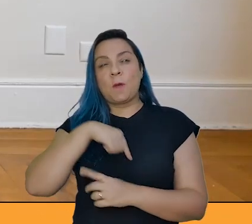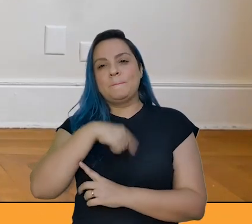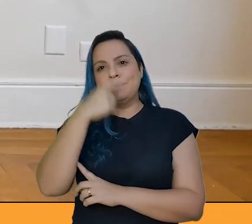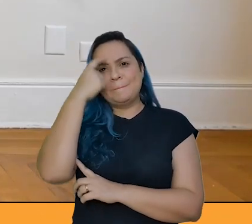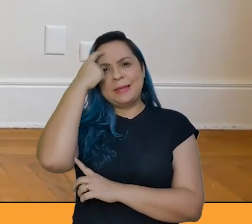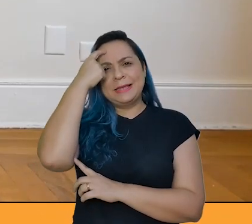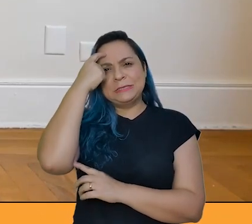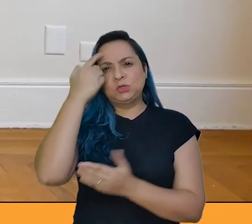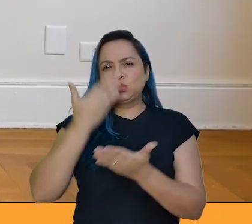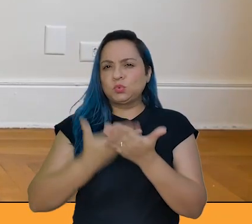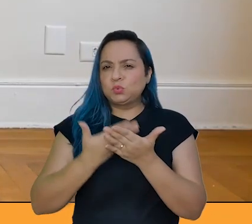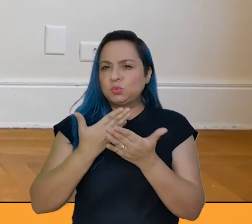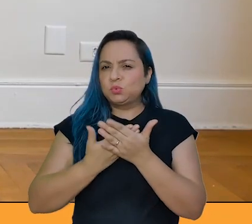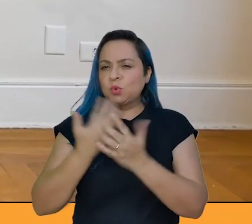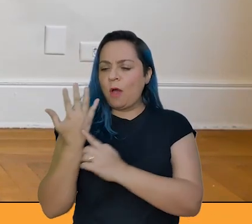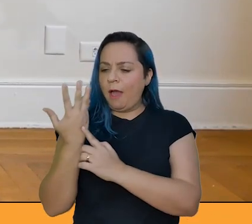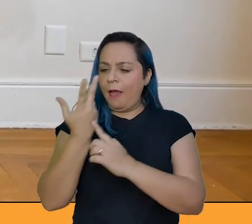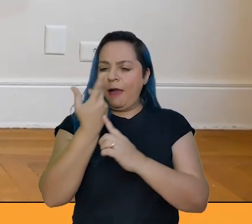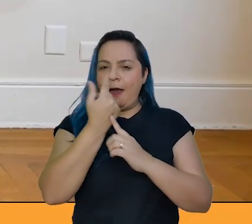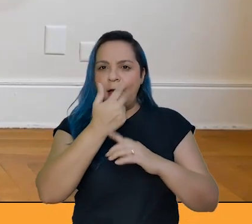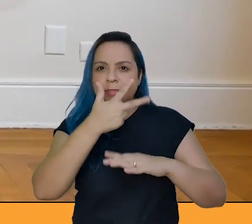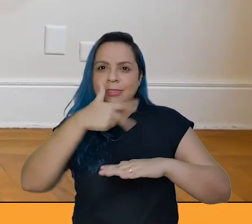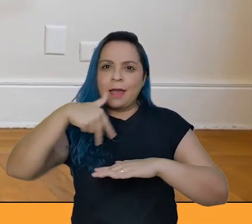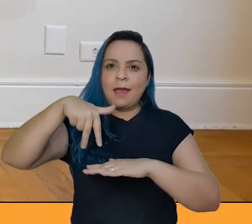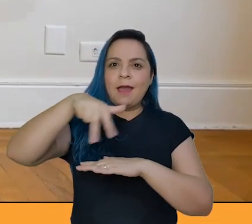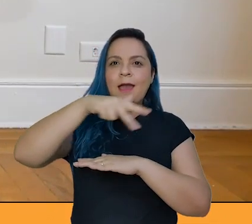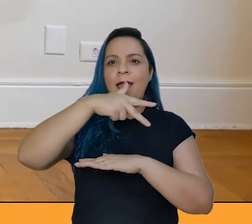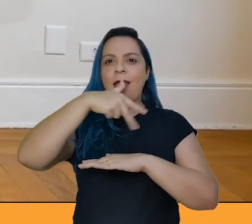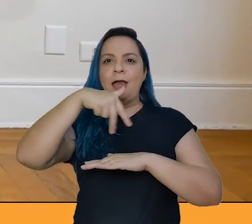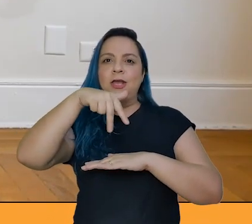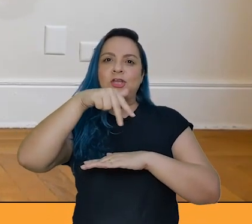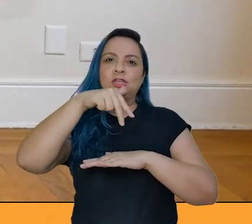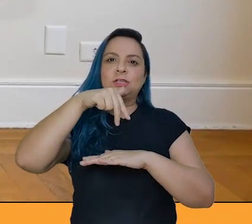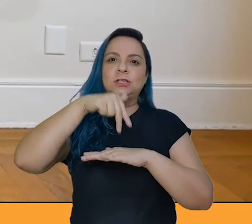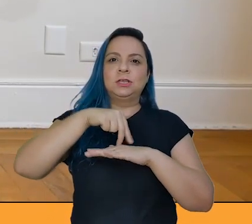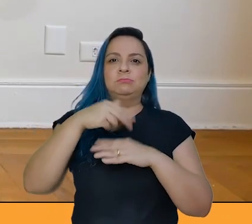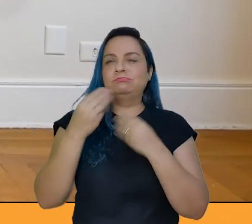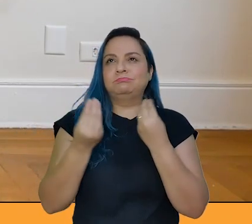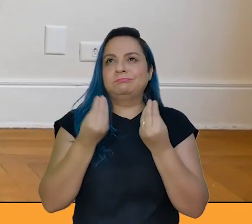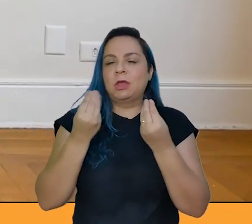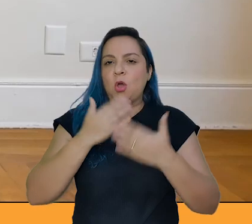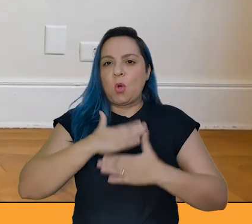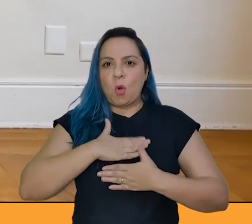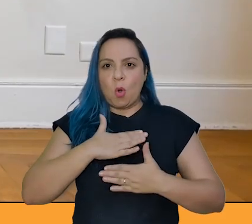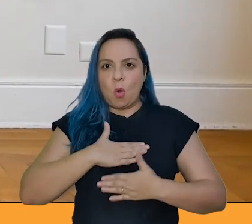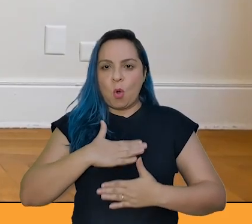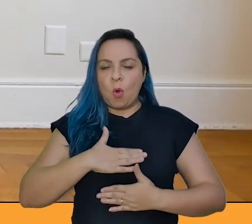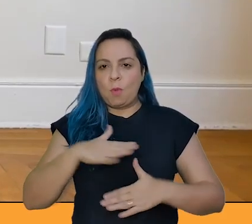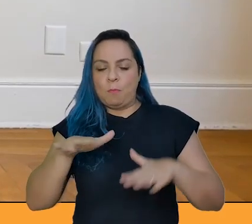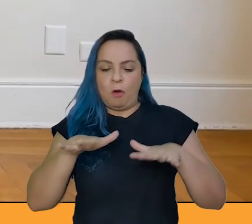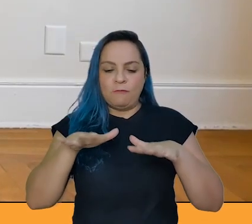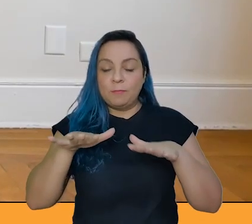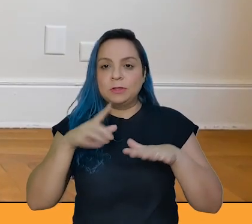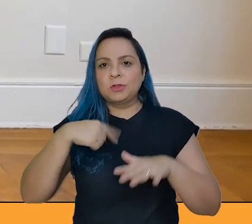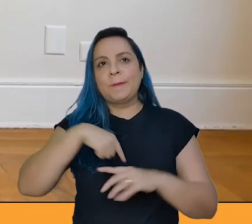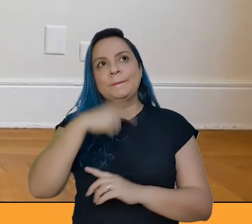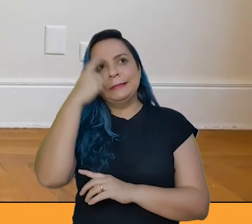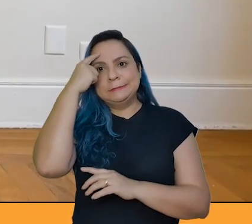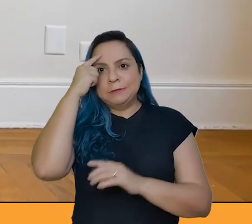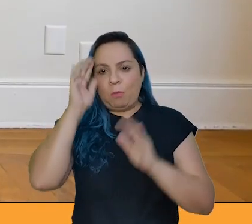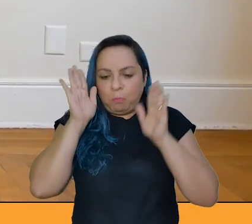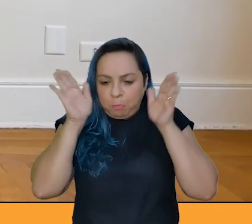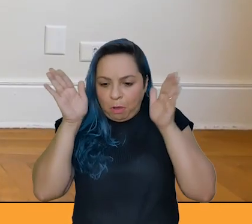em estudos de arte, técnicas de dança, técnicas de corpo e movimento, a gente pensa em algo